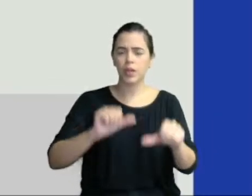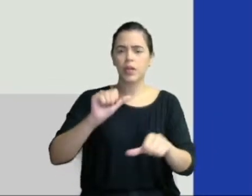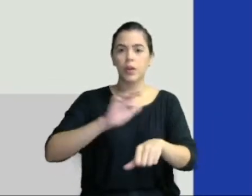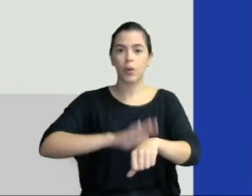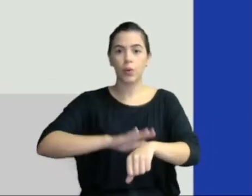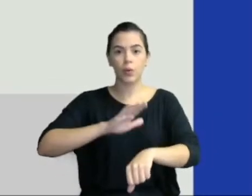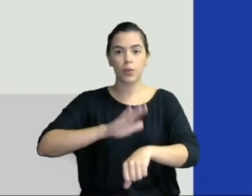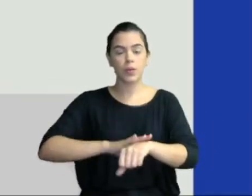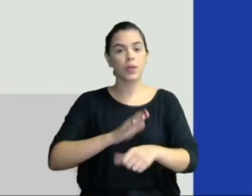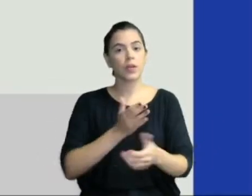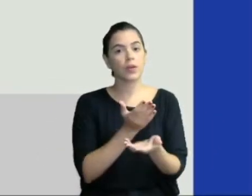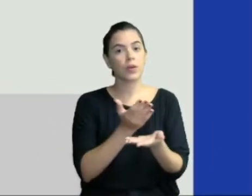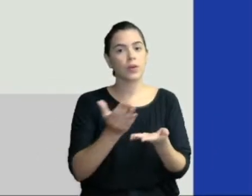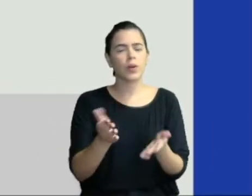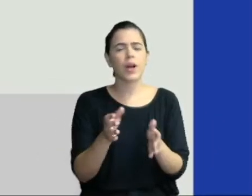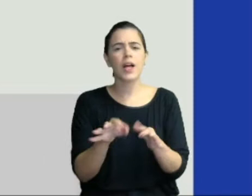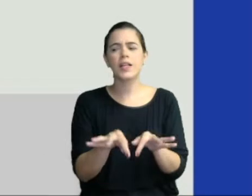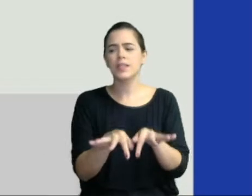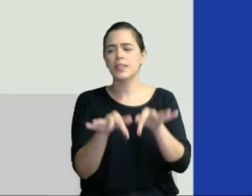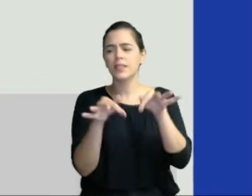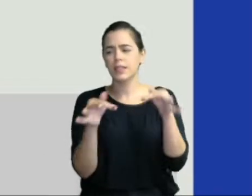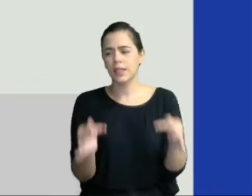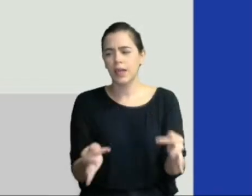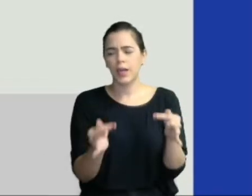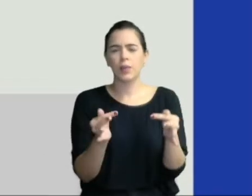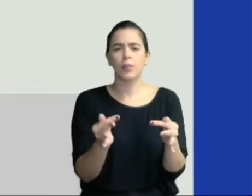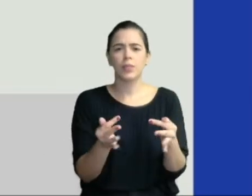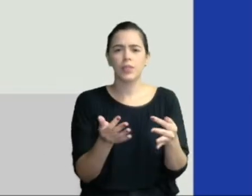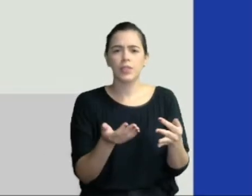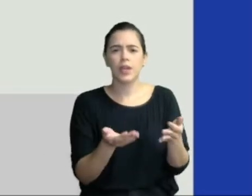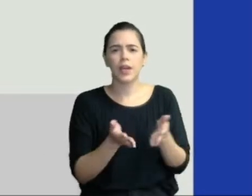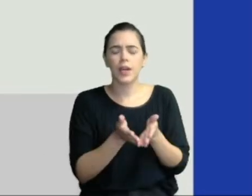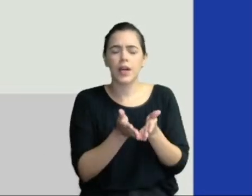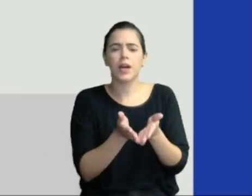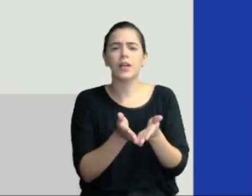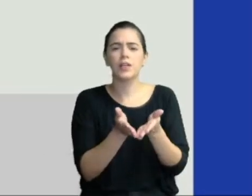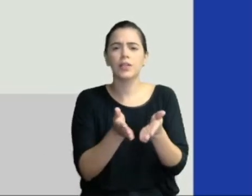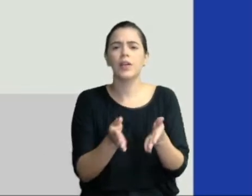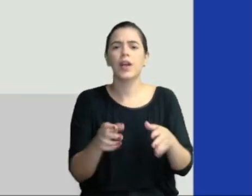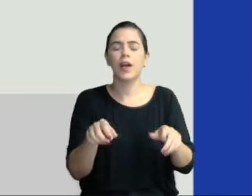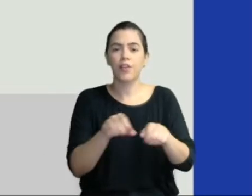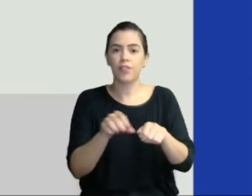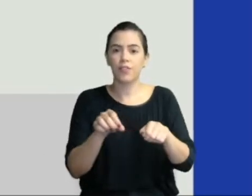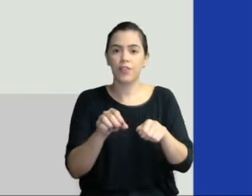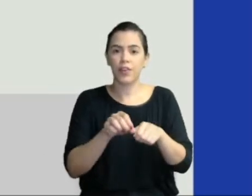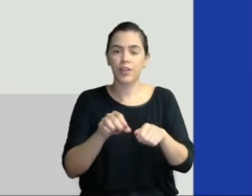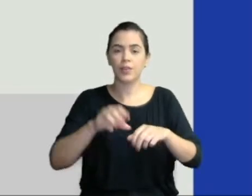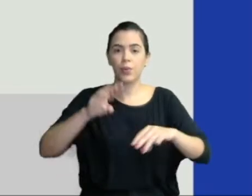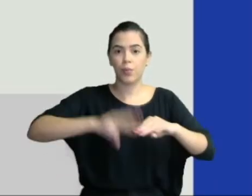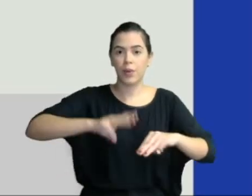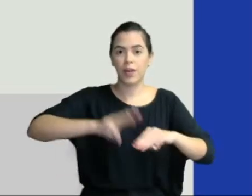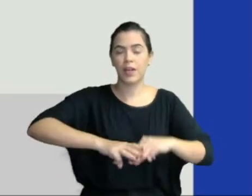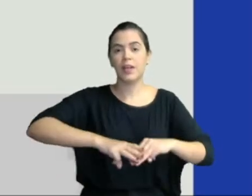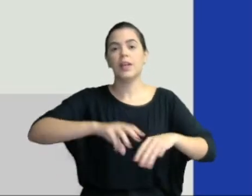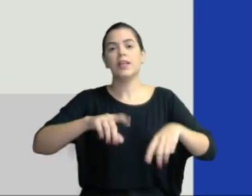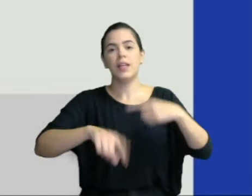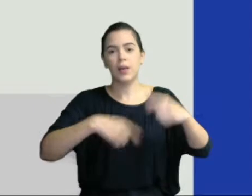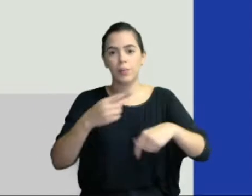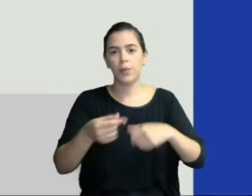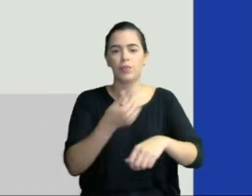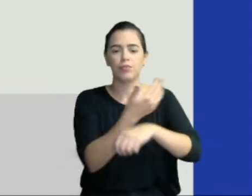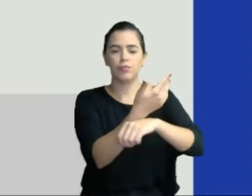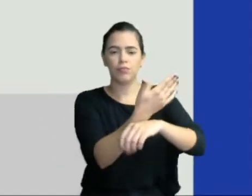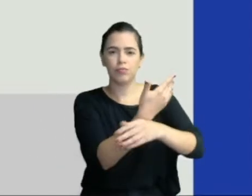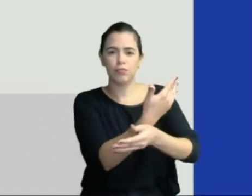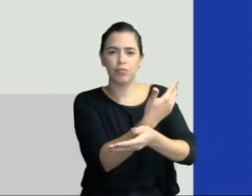aí começou com as simples canoas, que eram feitas com troncos de madeira aí, ó. E aí depois surgiram os barcos a velas. A